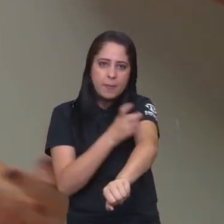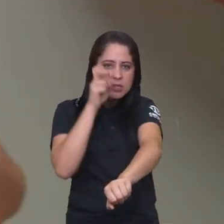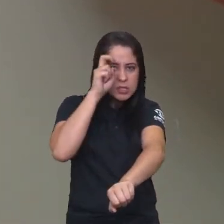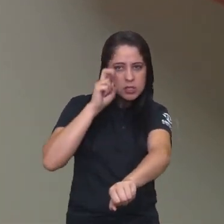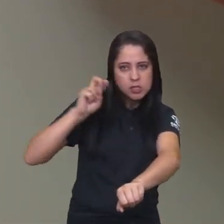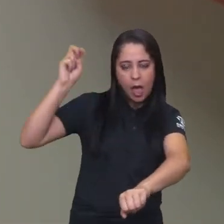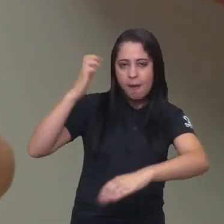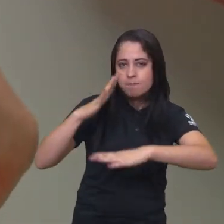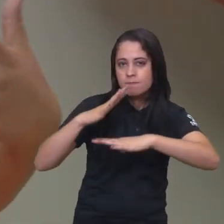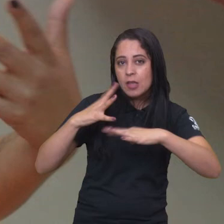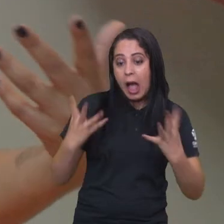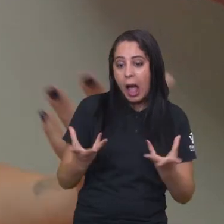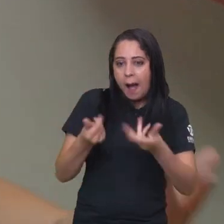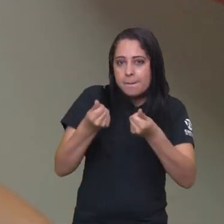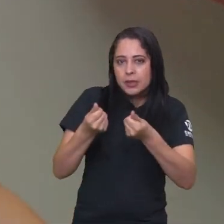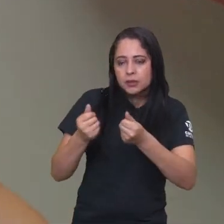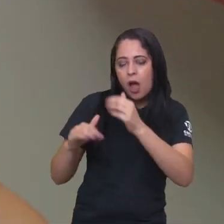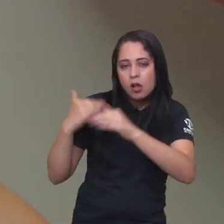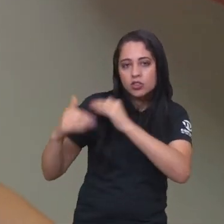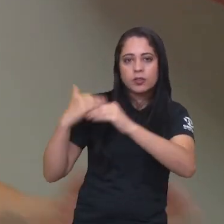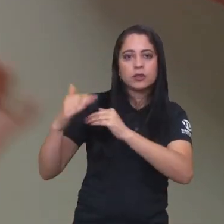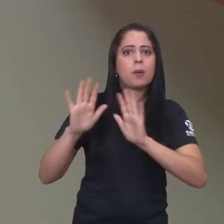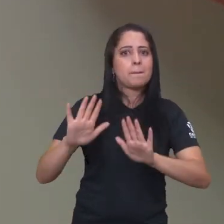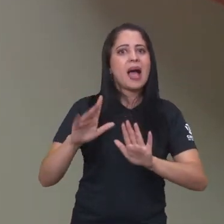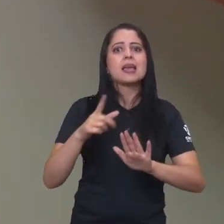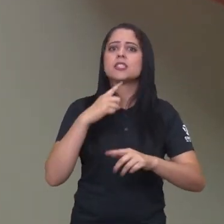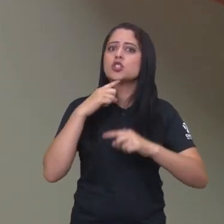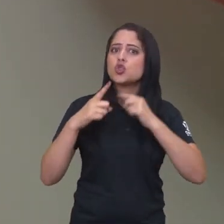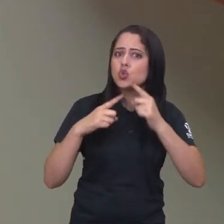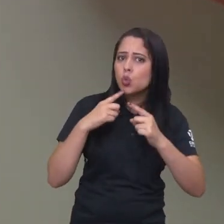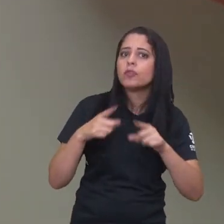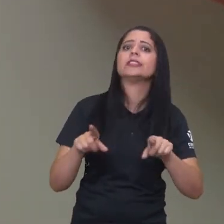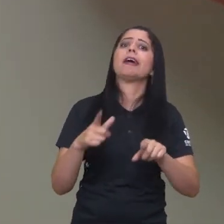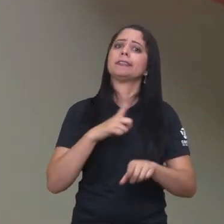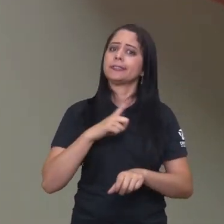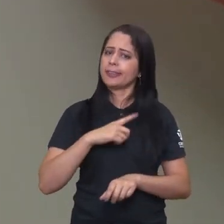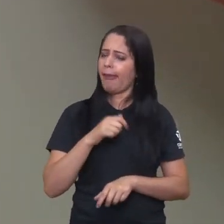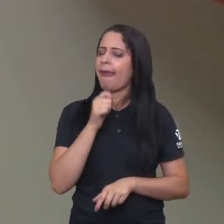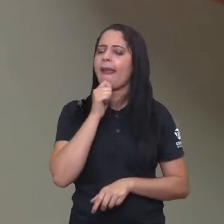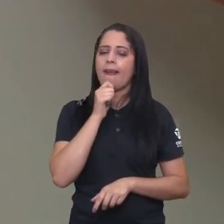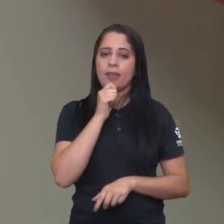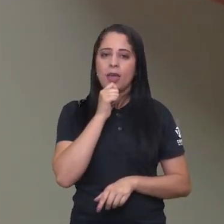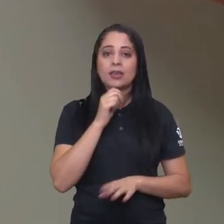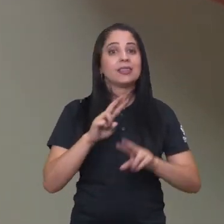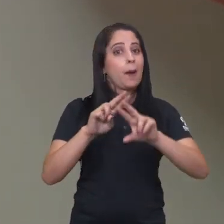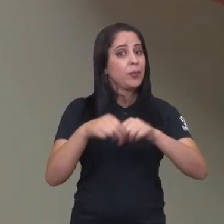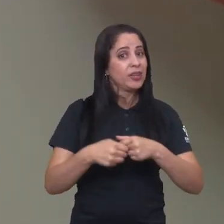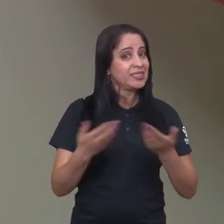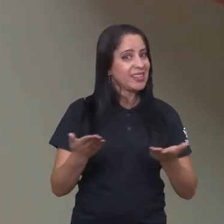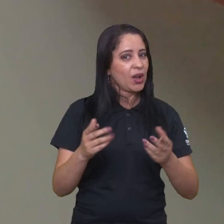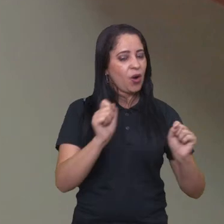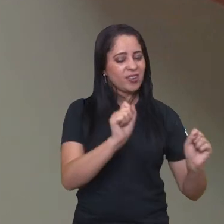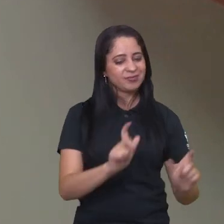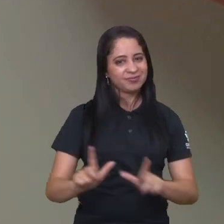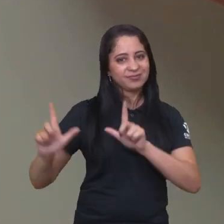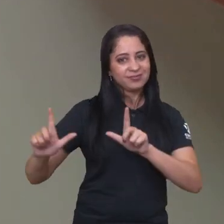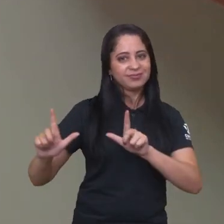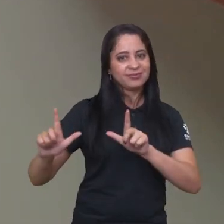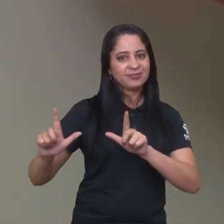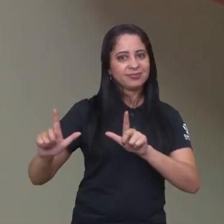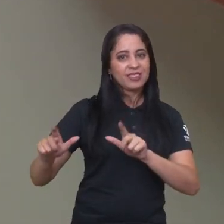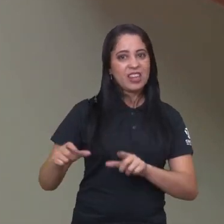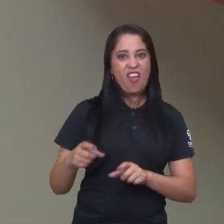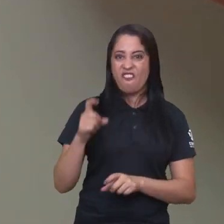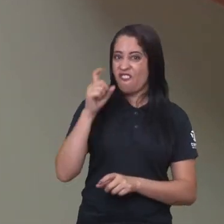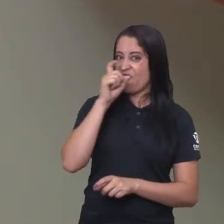habilidades relacionadas à inteligência emocional. Porém, algumas dúvidas e crenças são bem comuns. Por isso, chegou